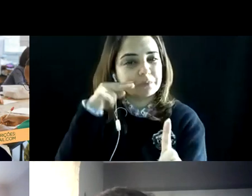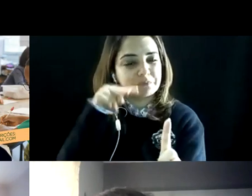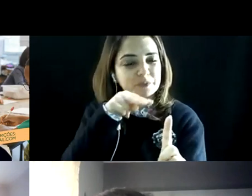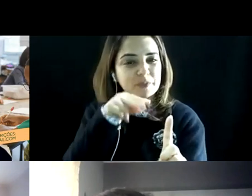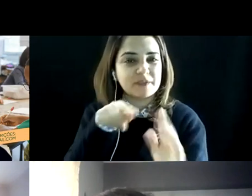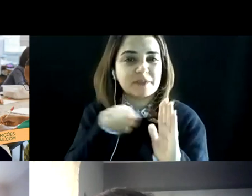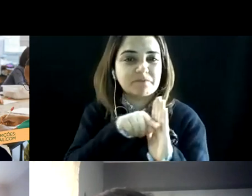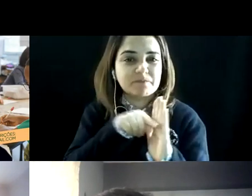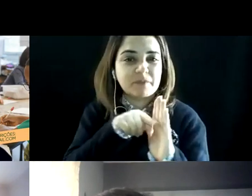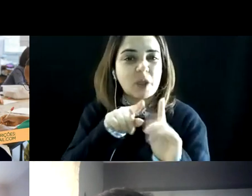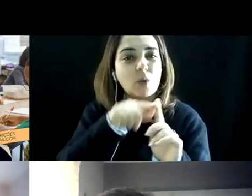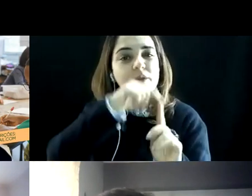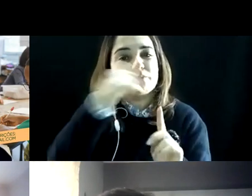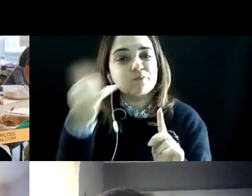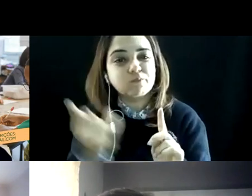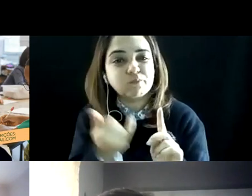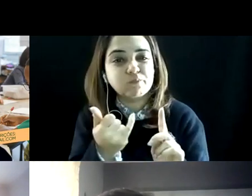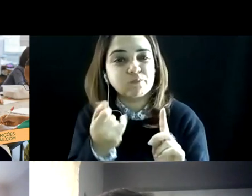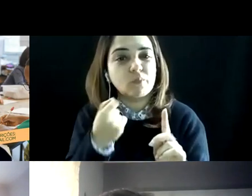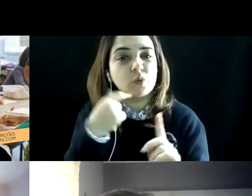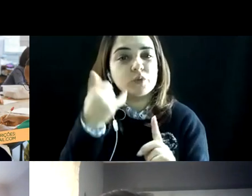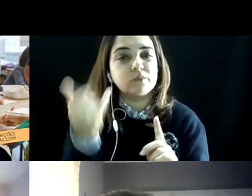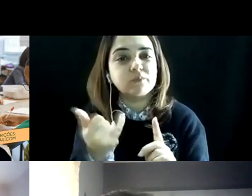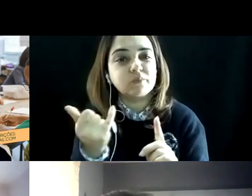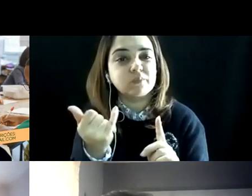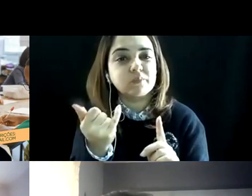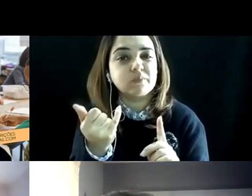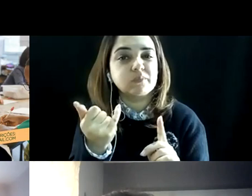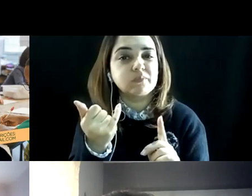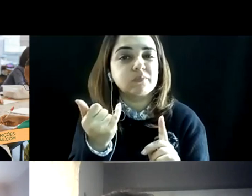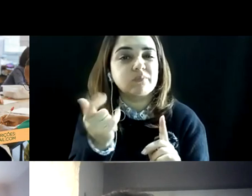recurso e de, enfim,